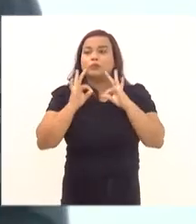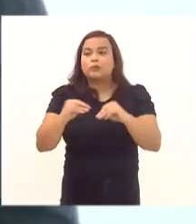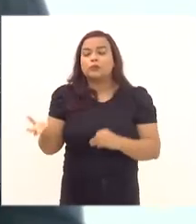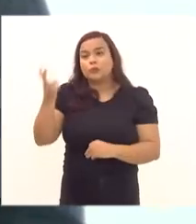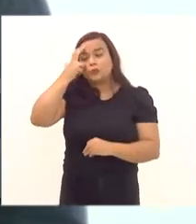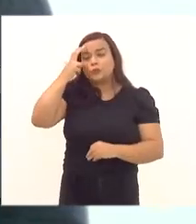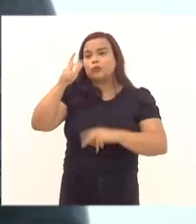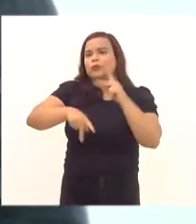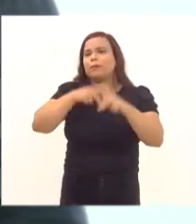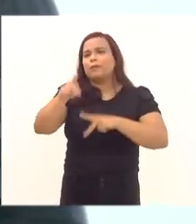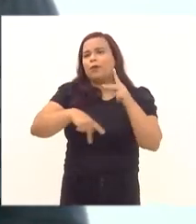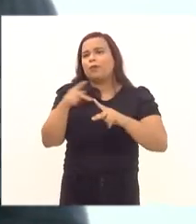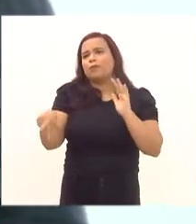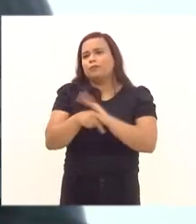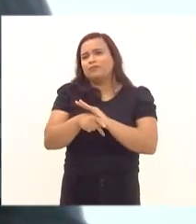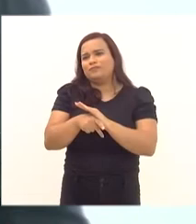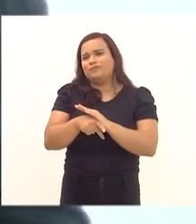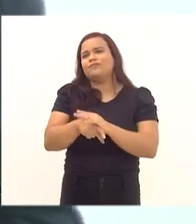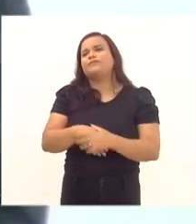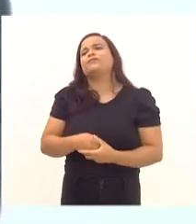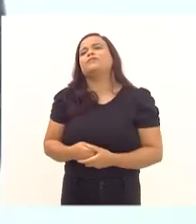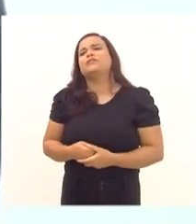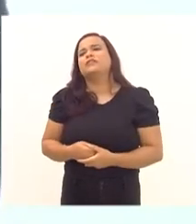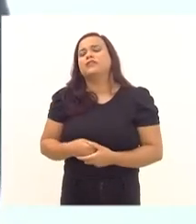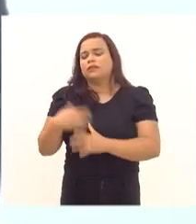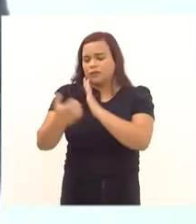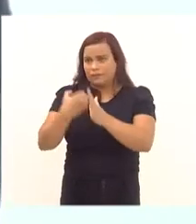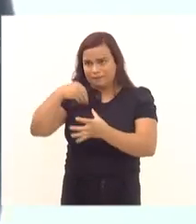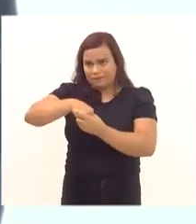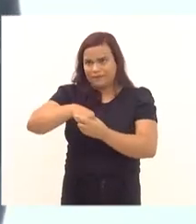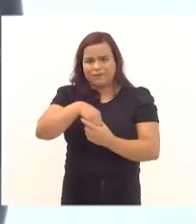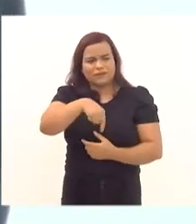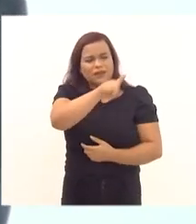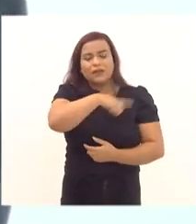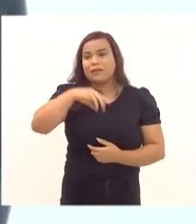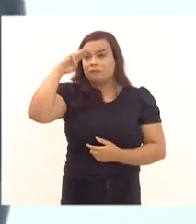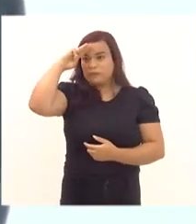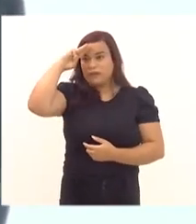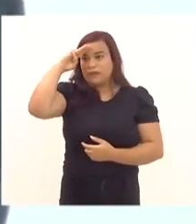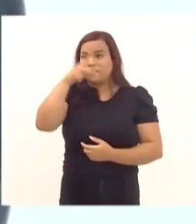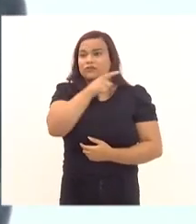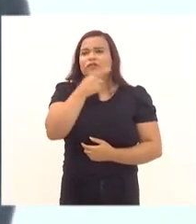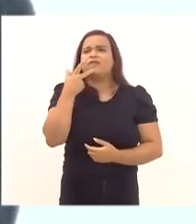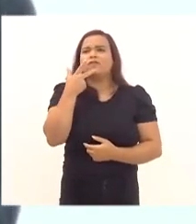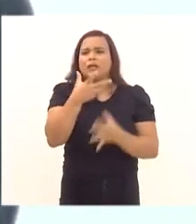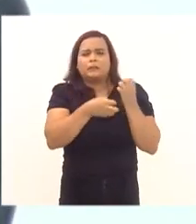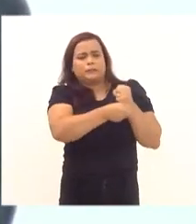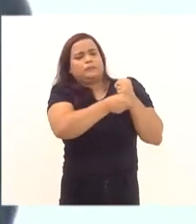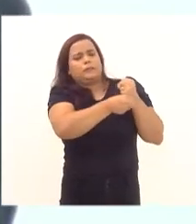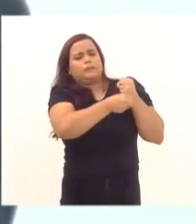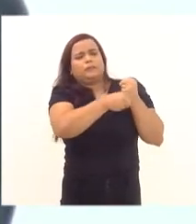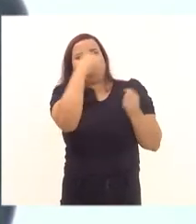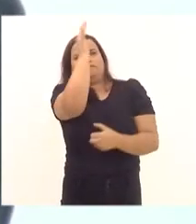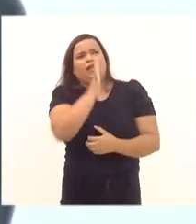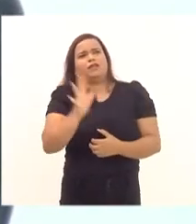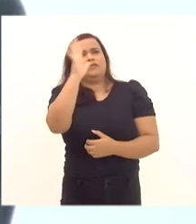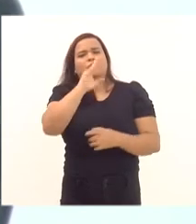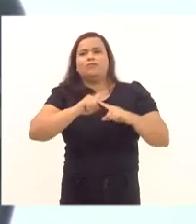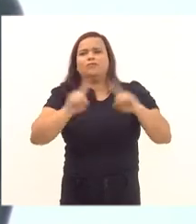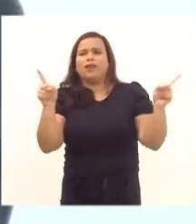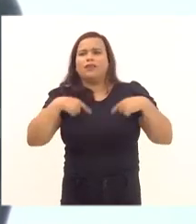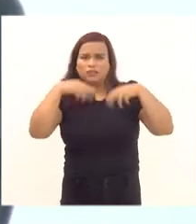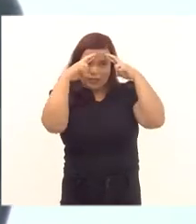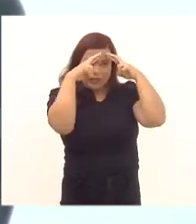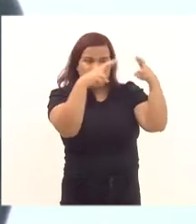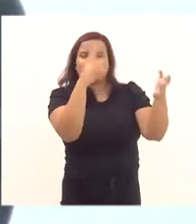na empresa que militares que se dizem Patriotas são esses que diz respeito uma orquestra sinfônica